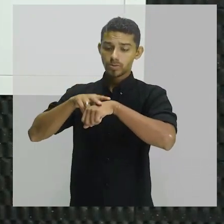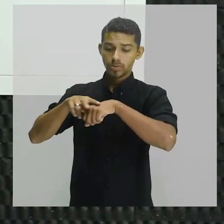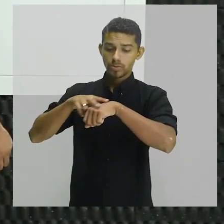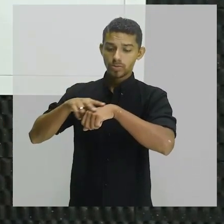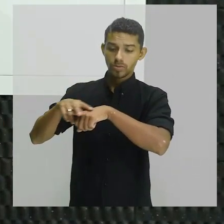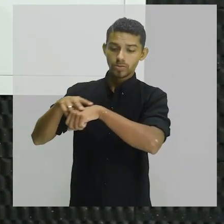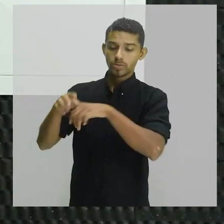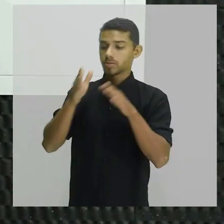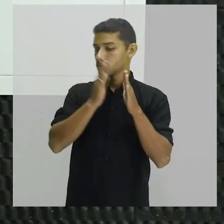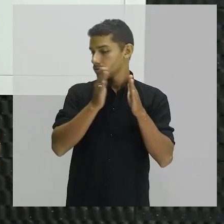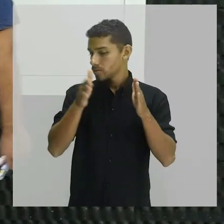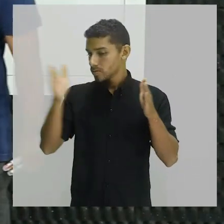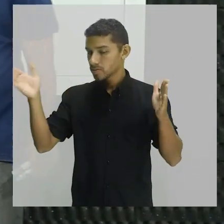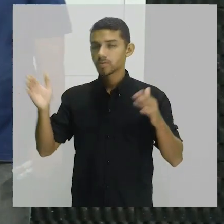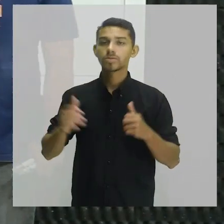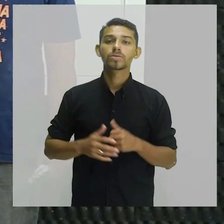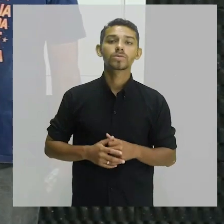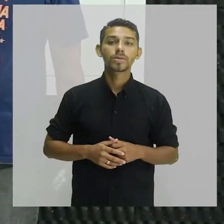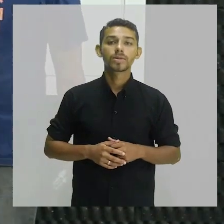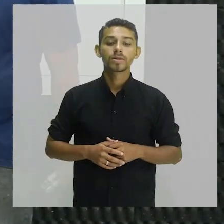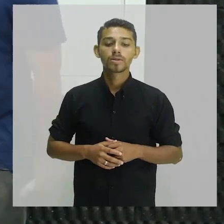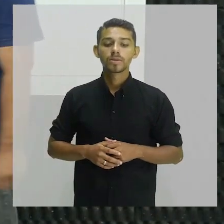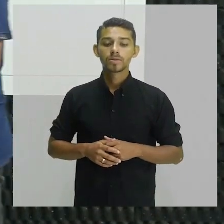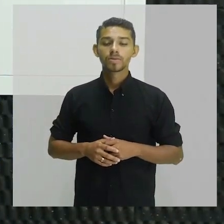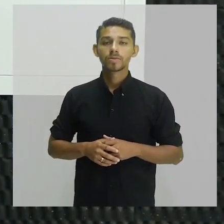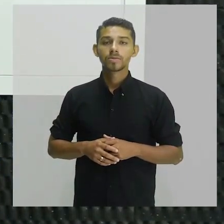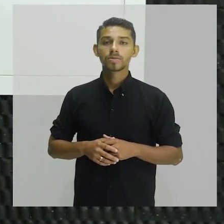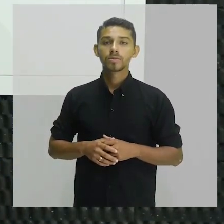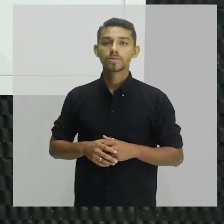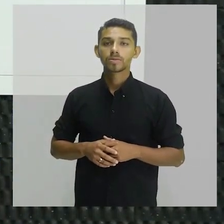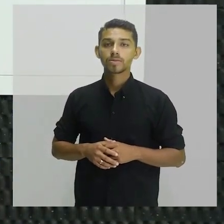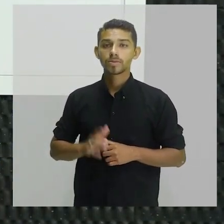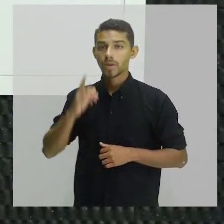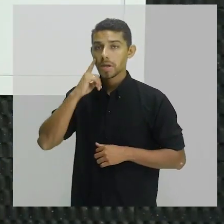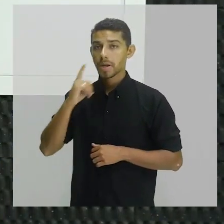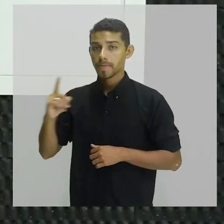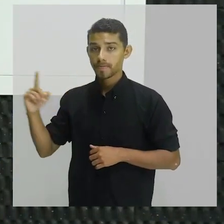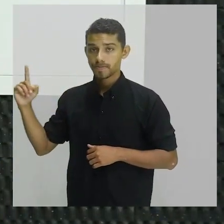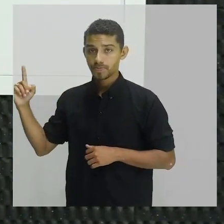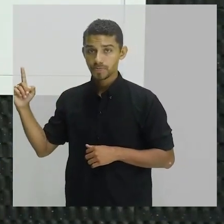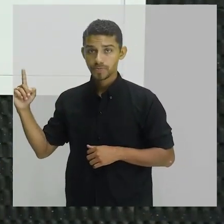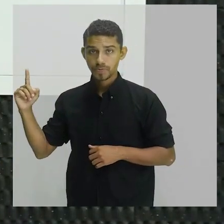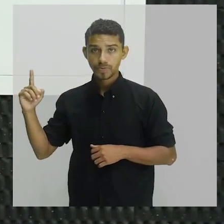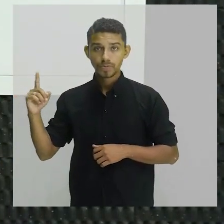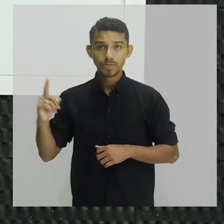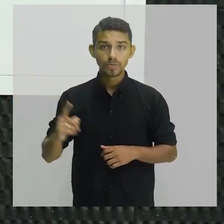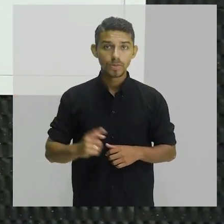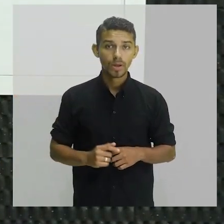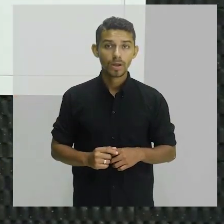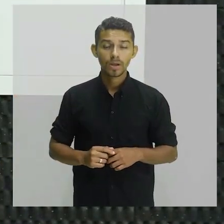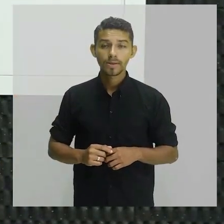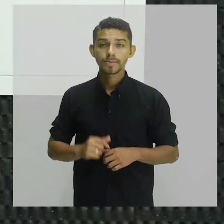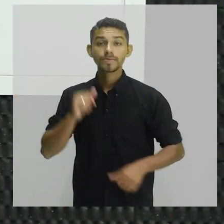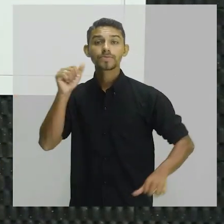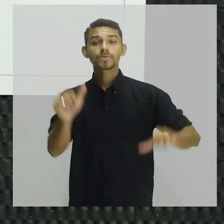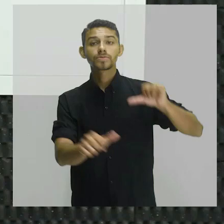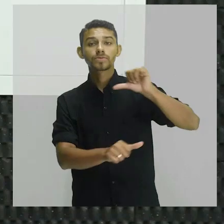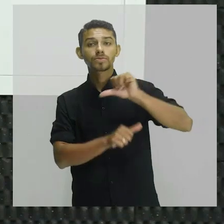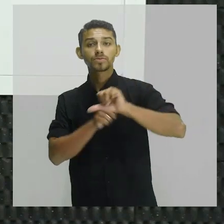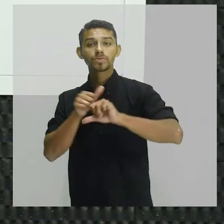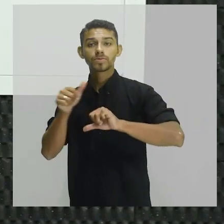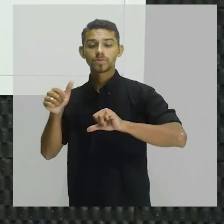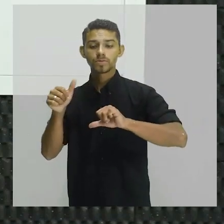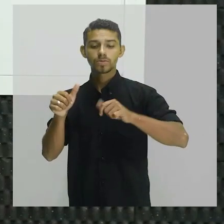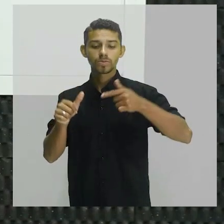opções aí, né, de A, da letra A até a letra E. Então vamos lá. Primeira coisa que a gente vai fazer é essa transformação de 72